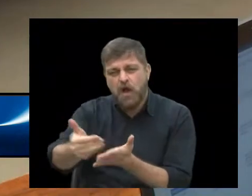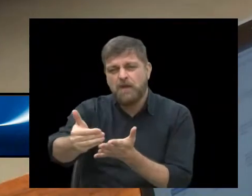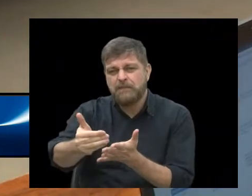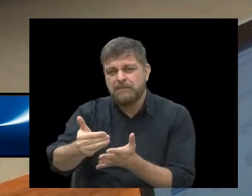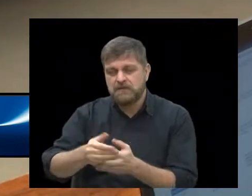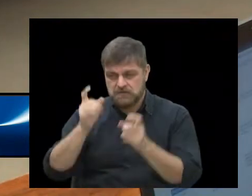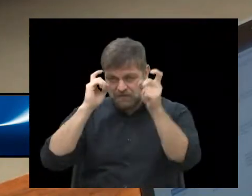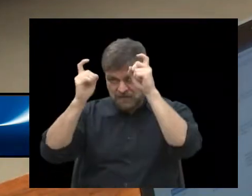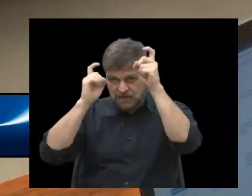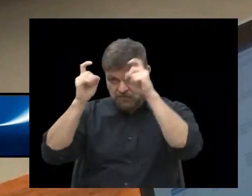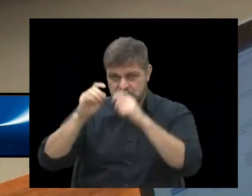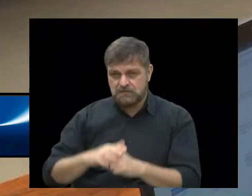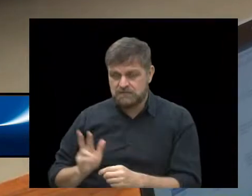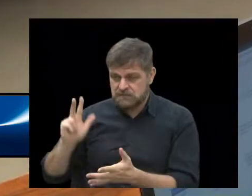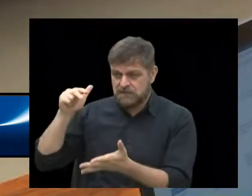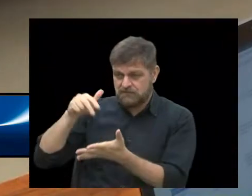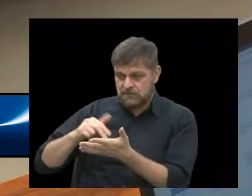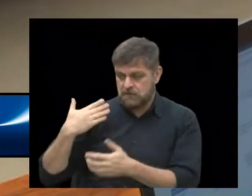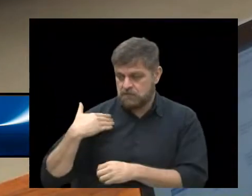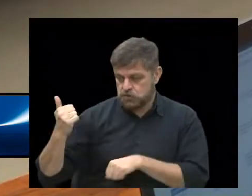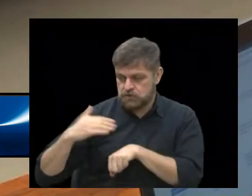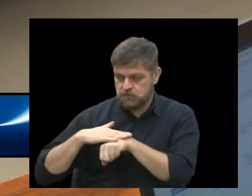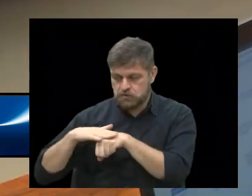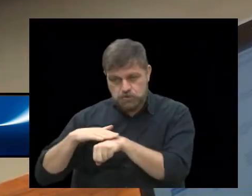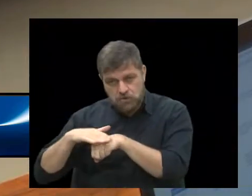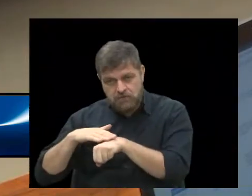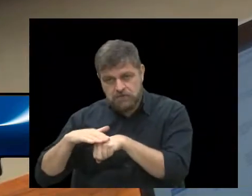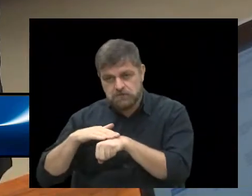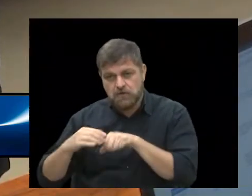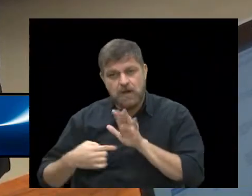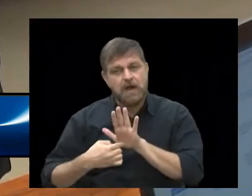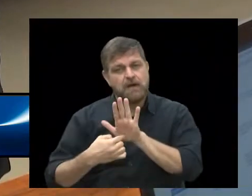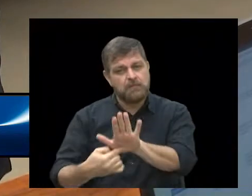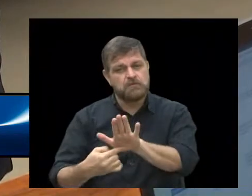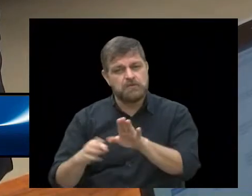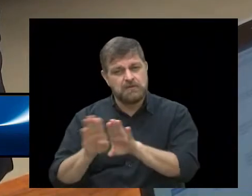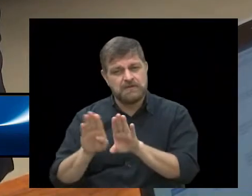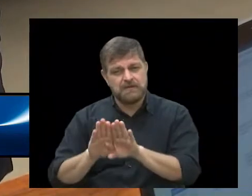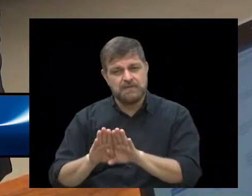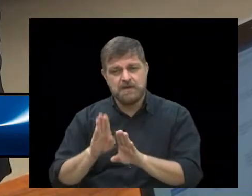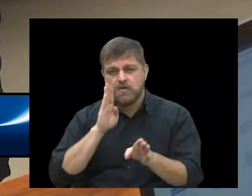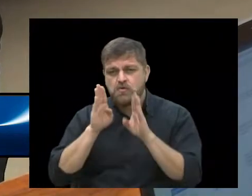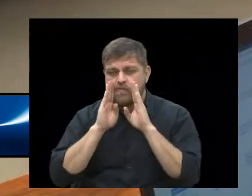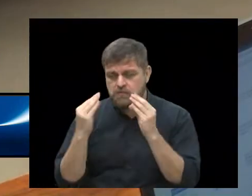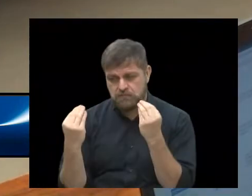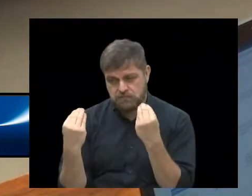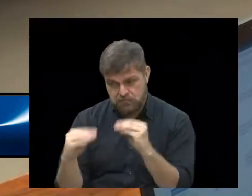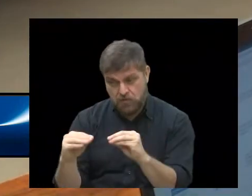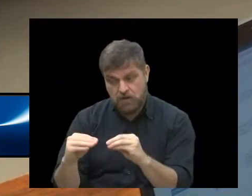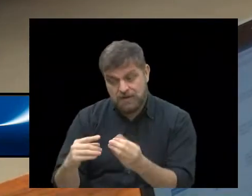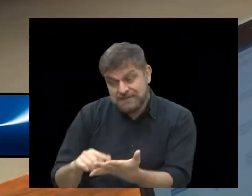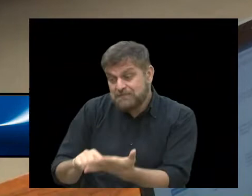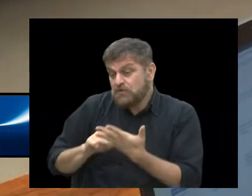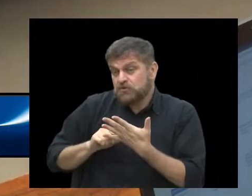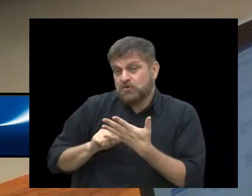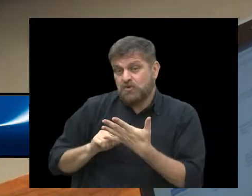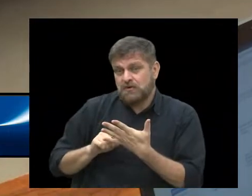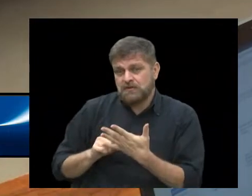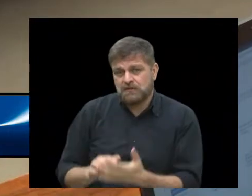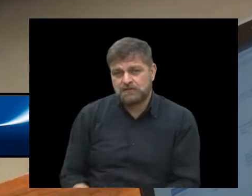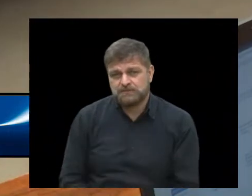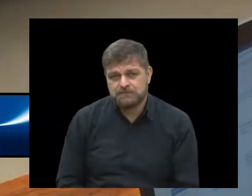da sessão, o senhor já veio falar comigo e mostrou, inclusive, aquela postagem, se me permite,